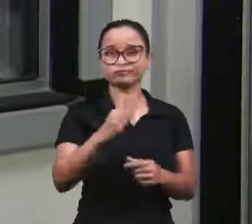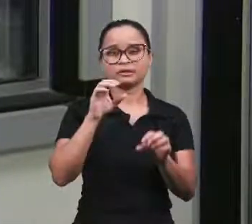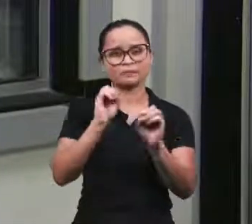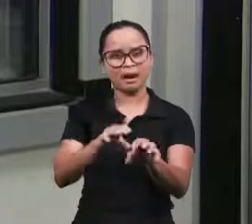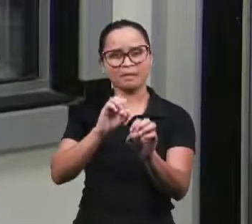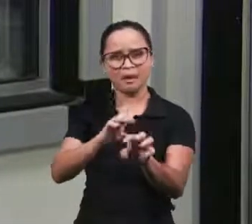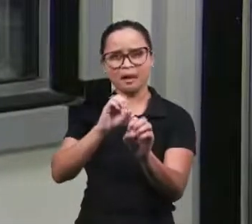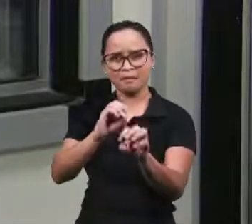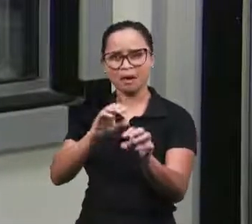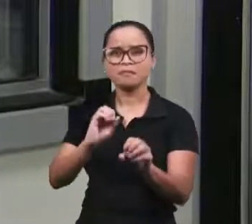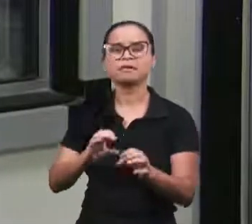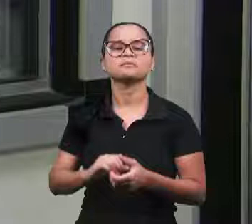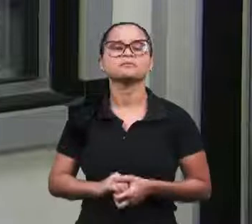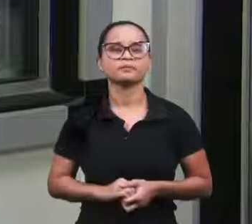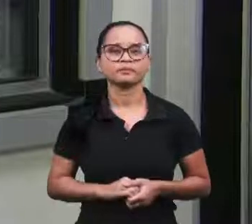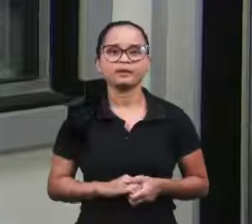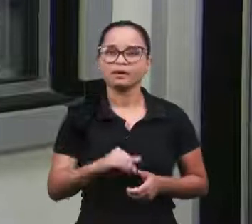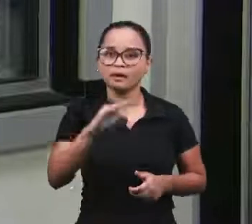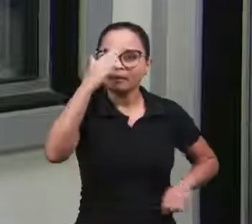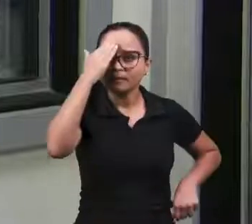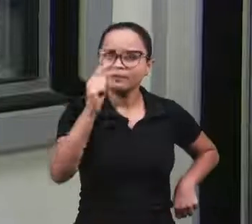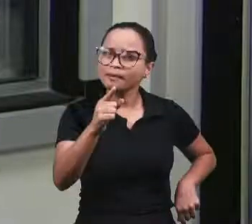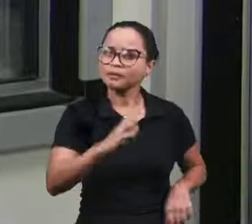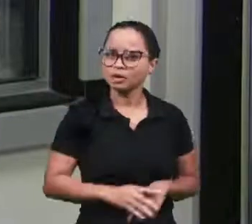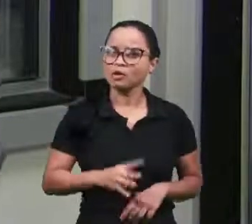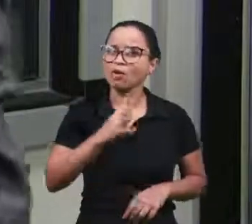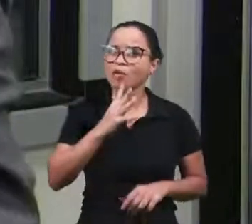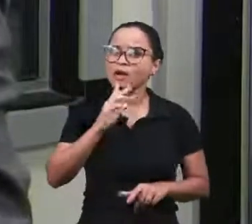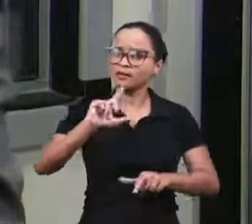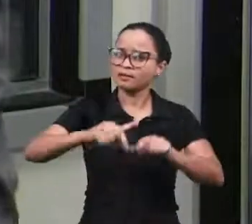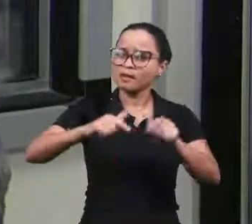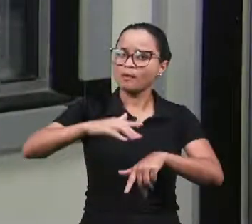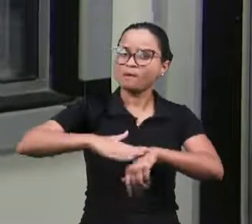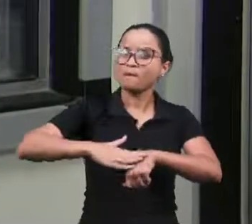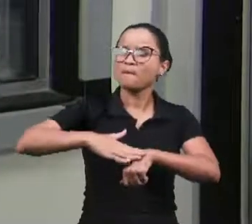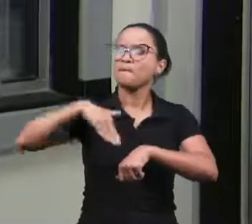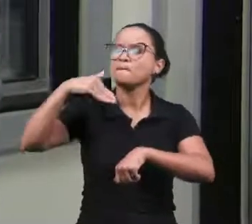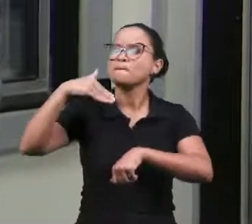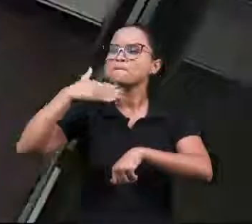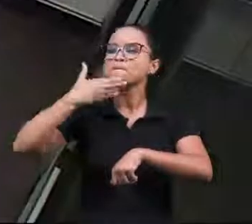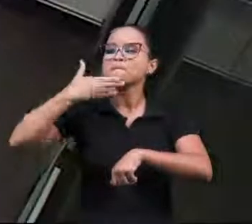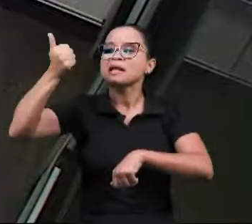conhece Israel muito mais do que eu?